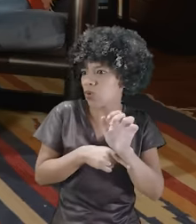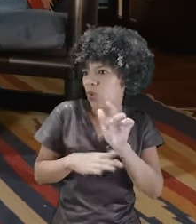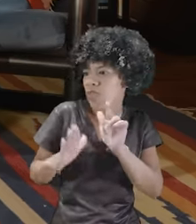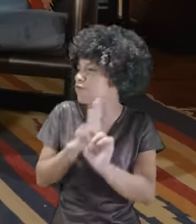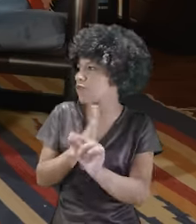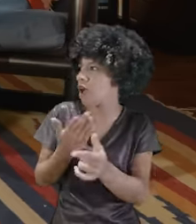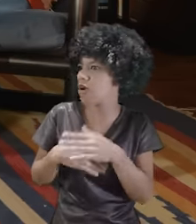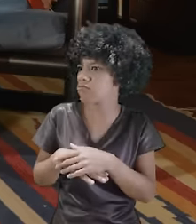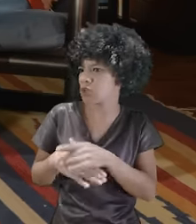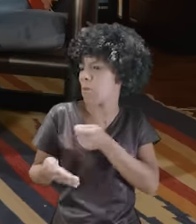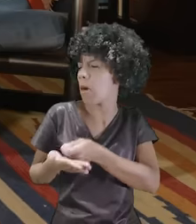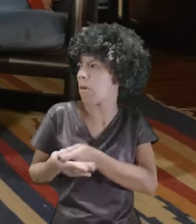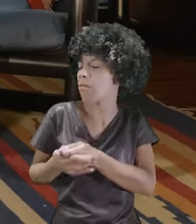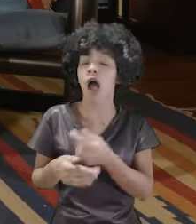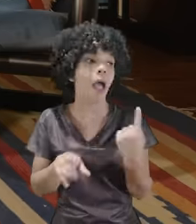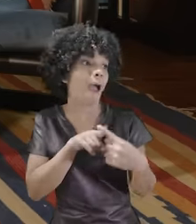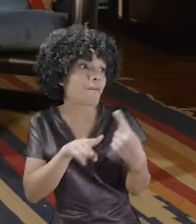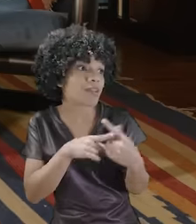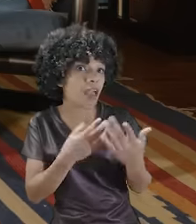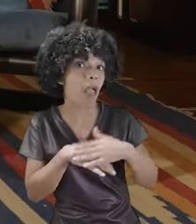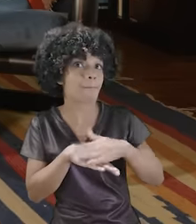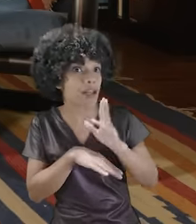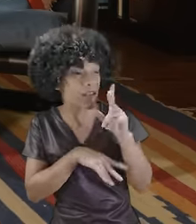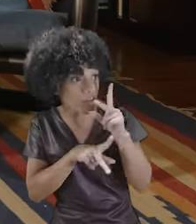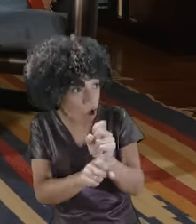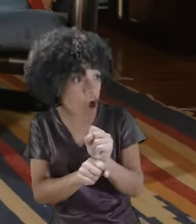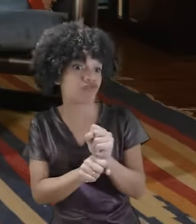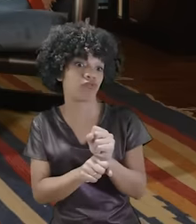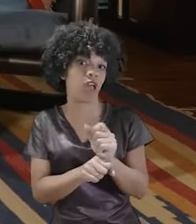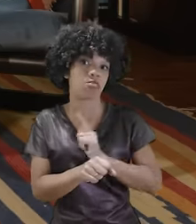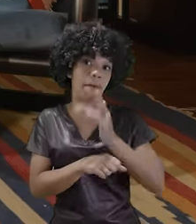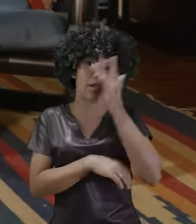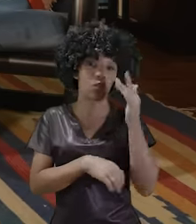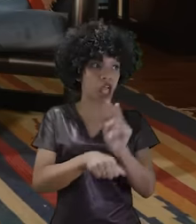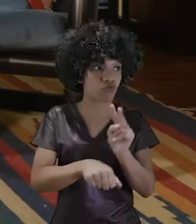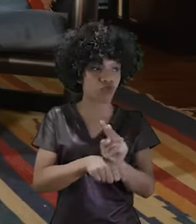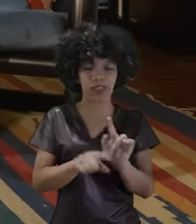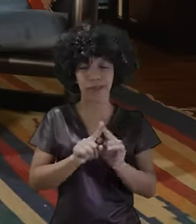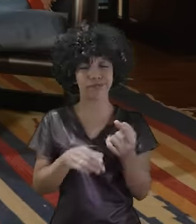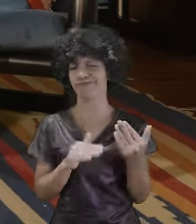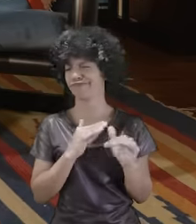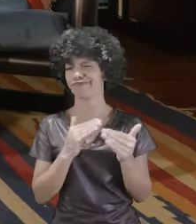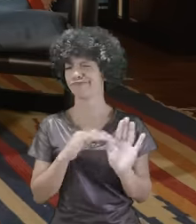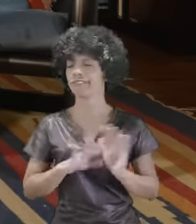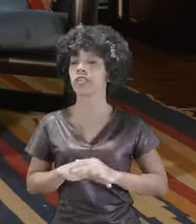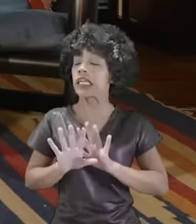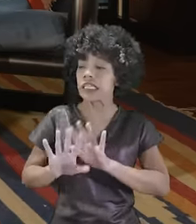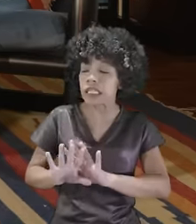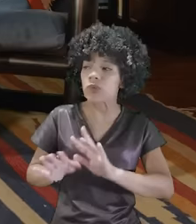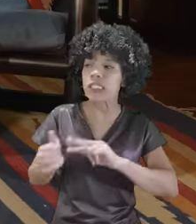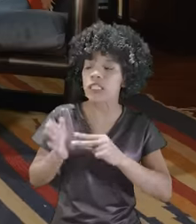eles fala que eles mais forte que tem pessoas ajuda mas nada a ver quer dizer a a